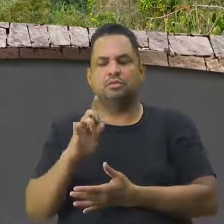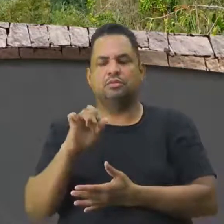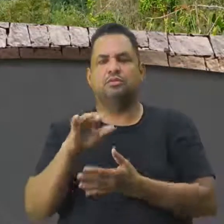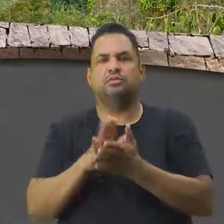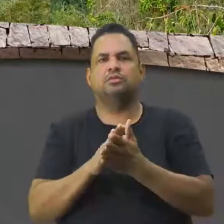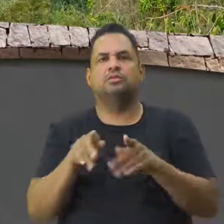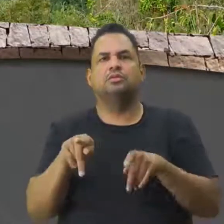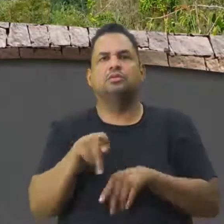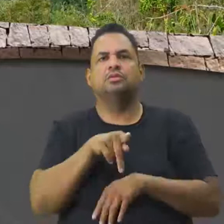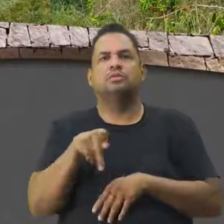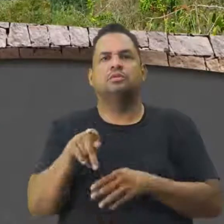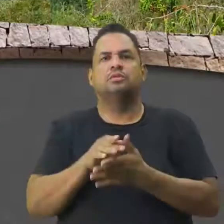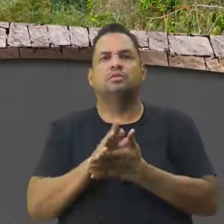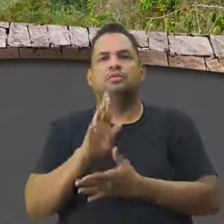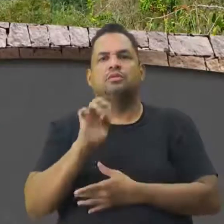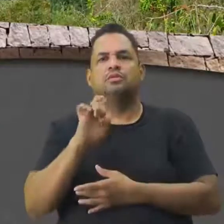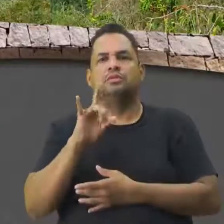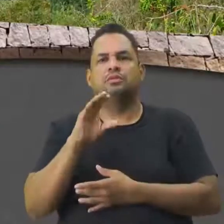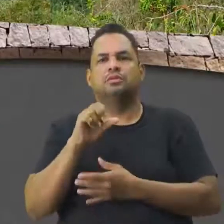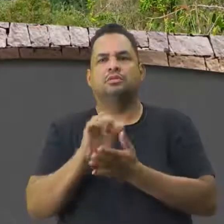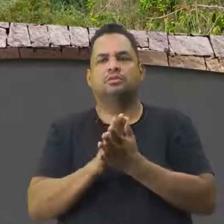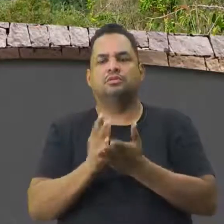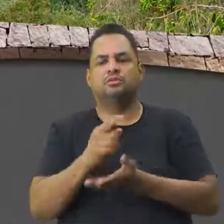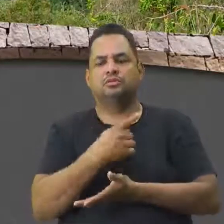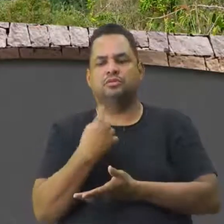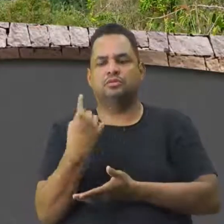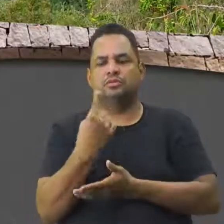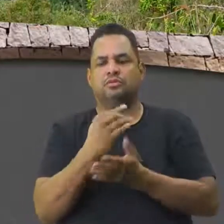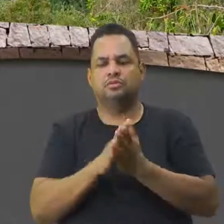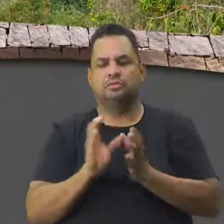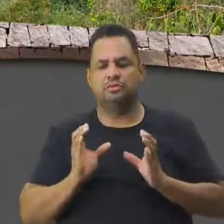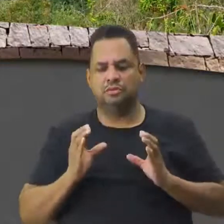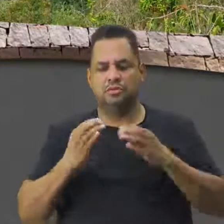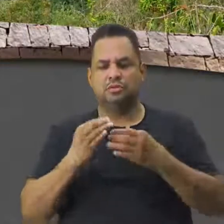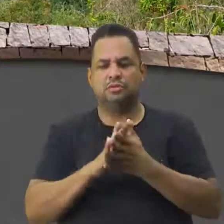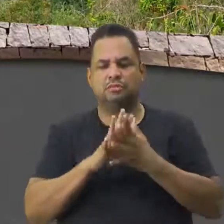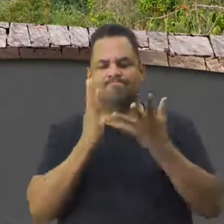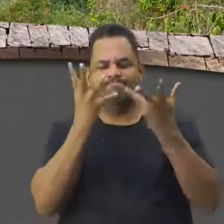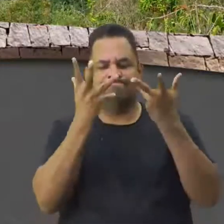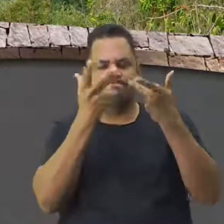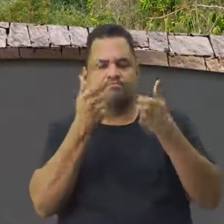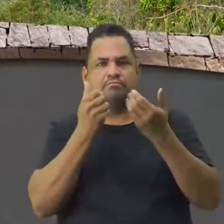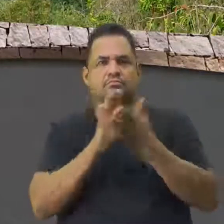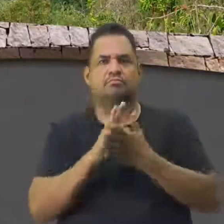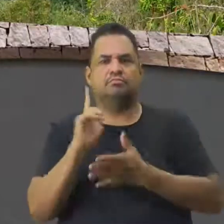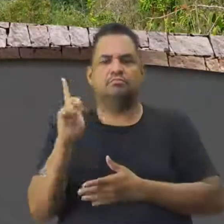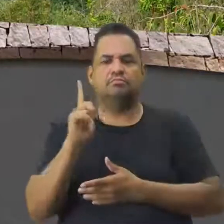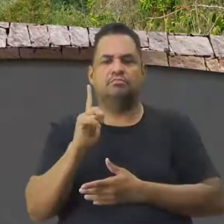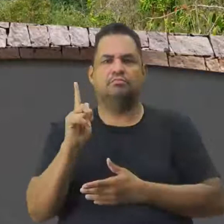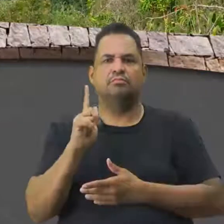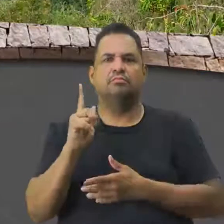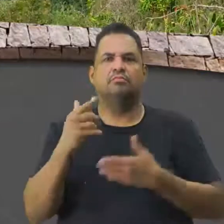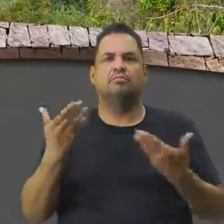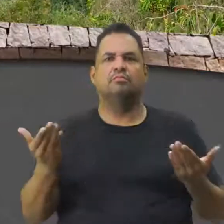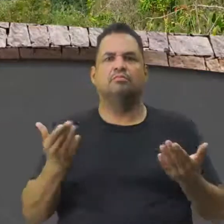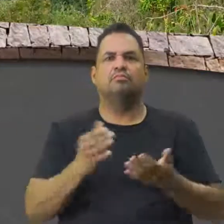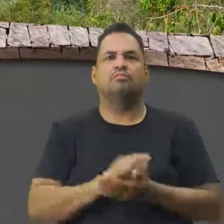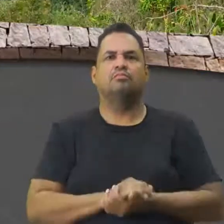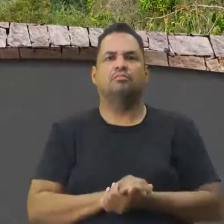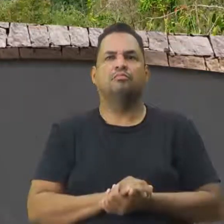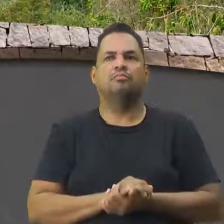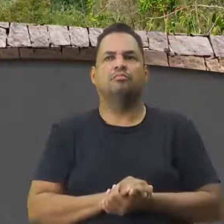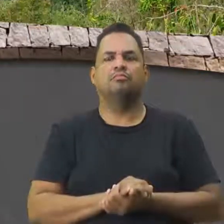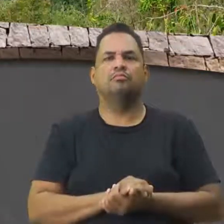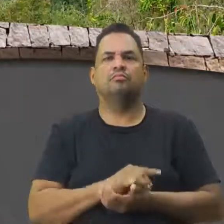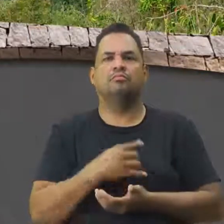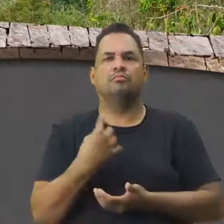Rogério, tá? Nós formamos essa equipe maravilhosa da geografia. E claro, nós